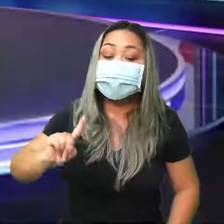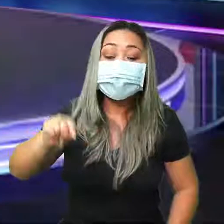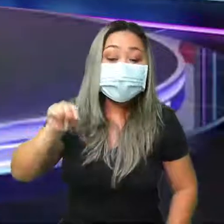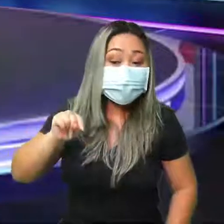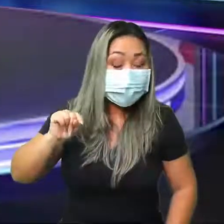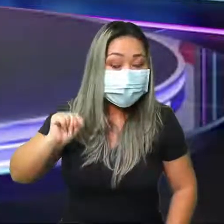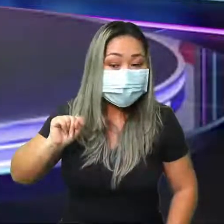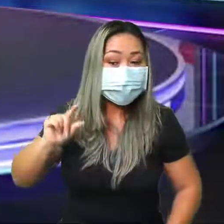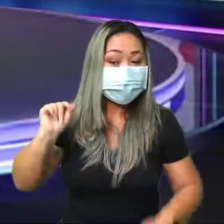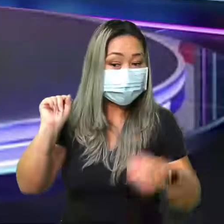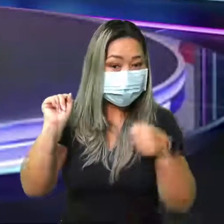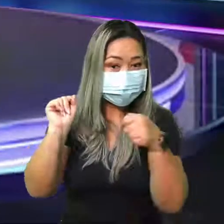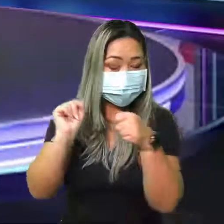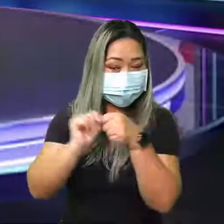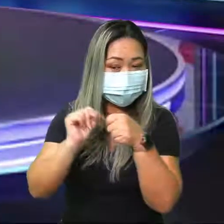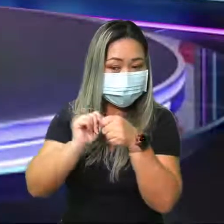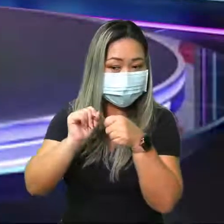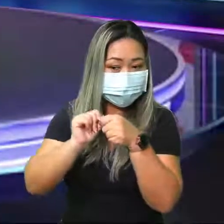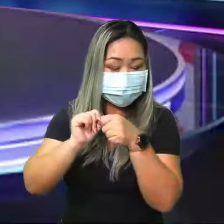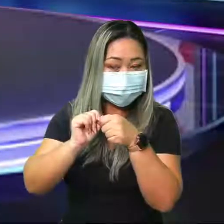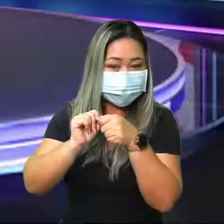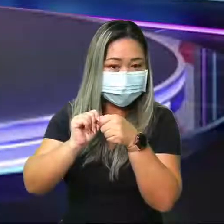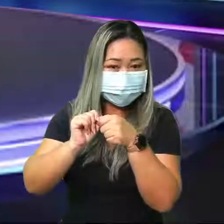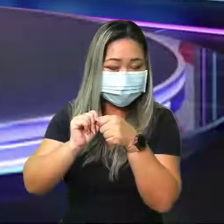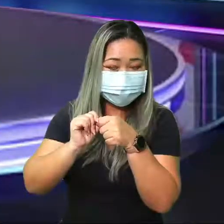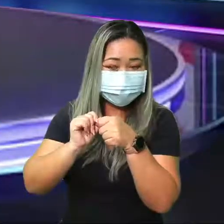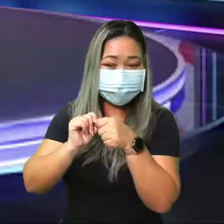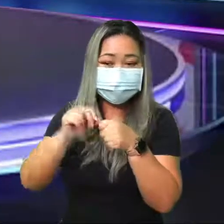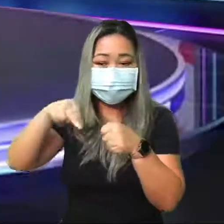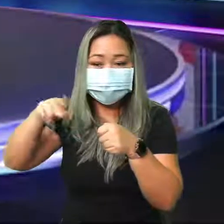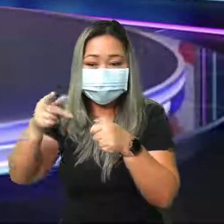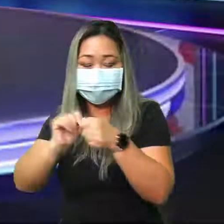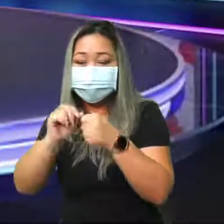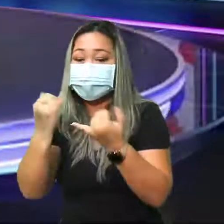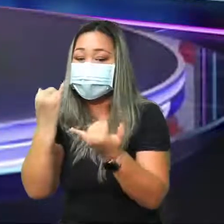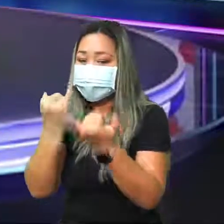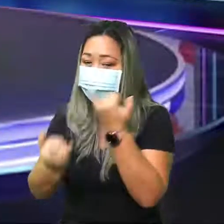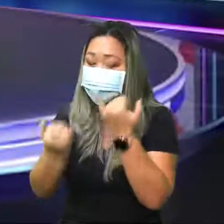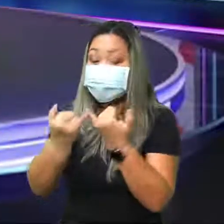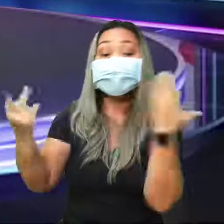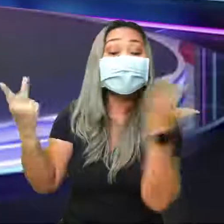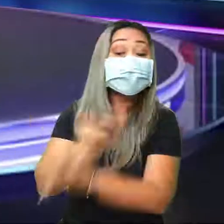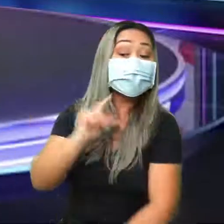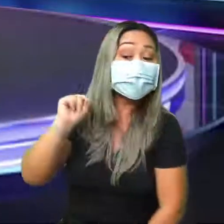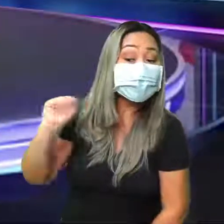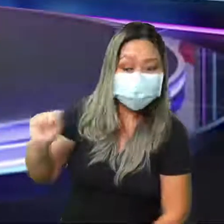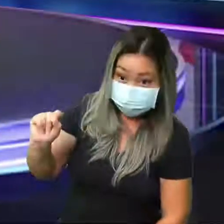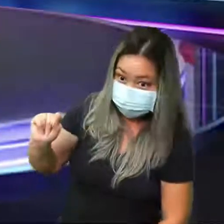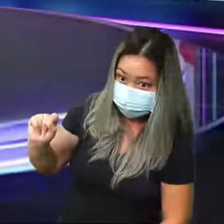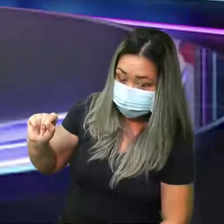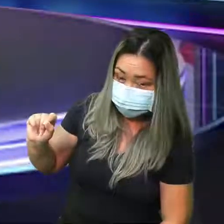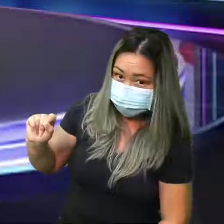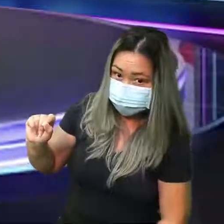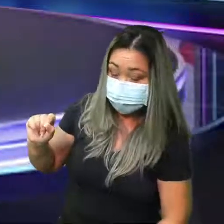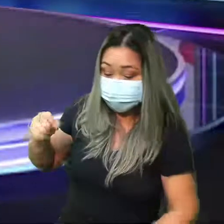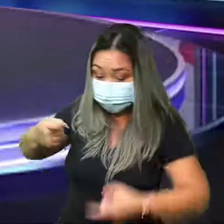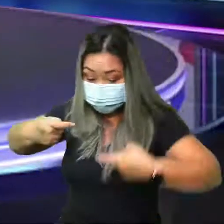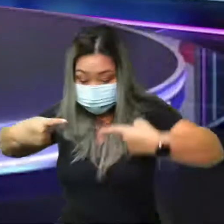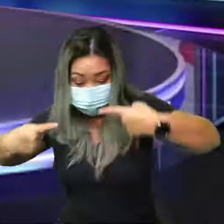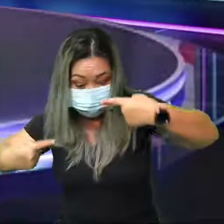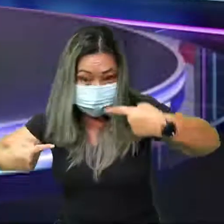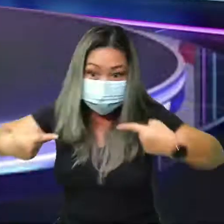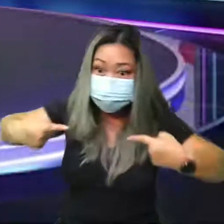elas fazem parte, vão ter nichos ecológicos muito semelhantes, o que vai acontecer? Vão começar